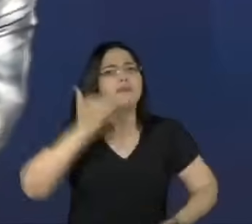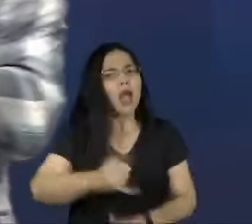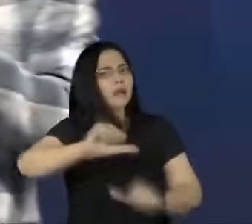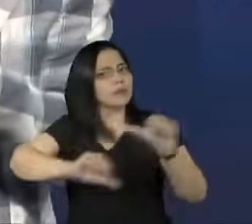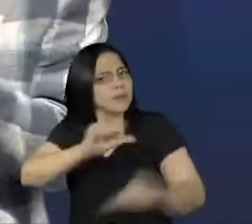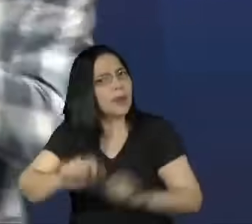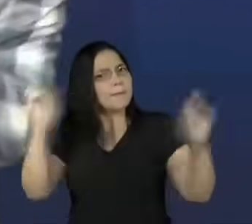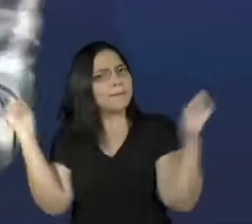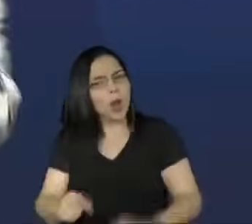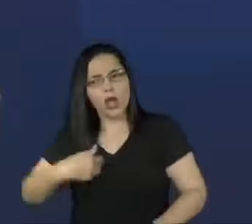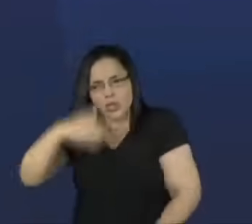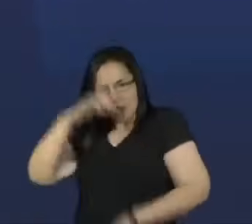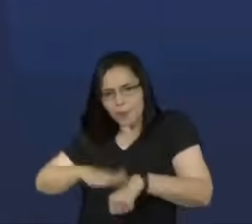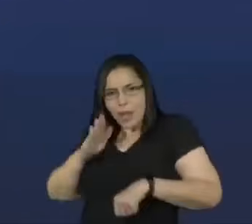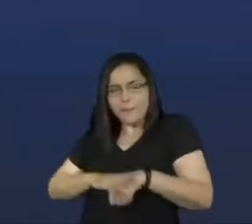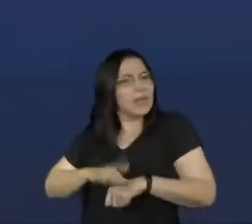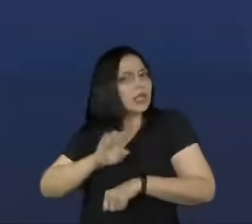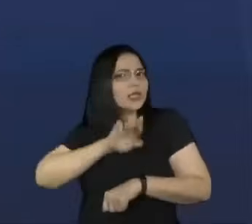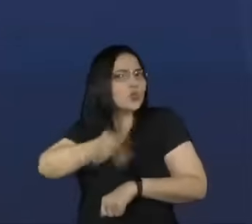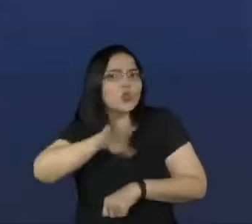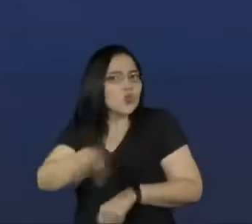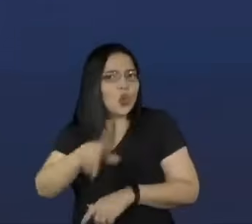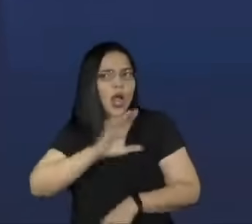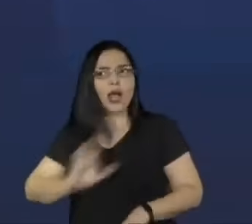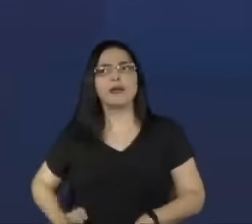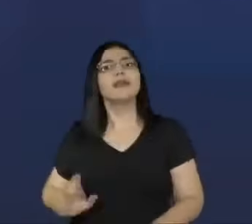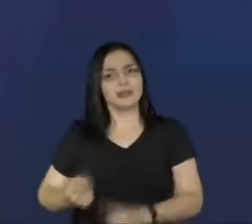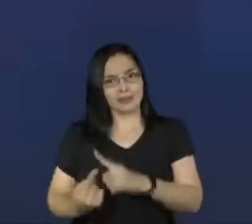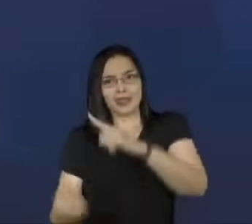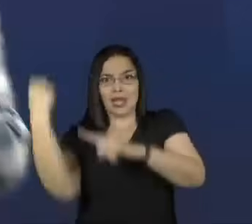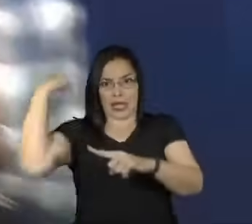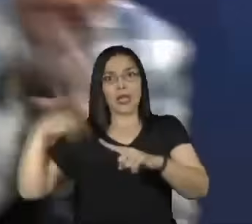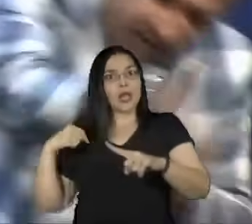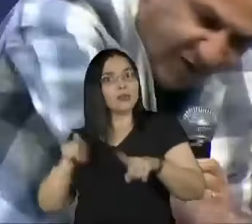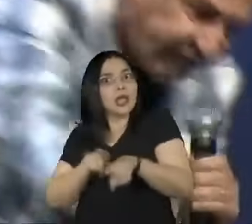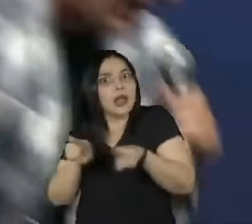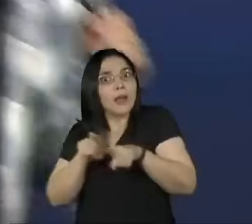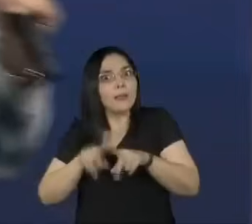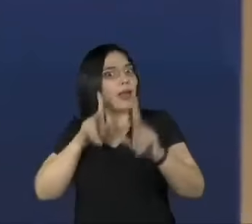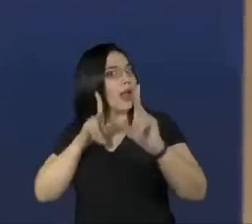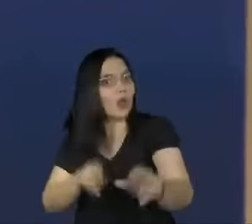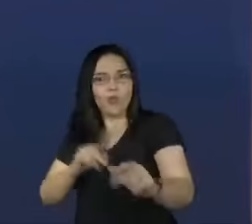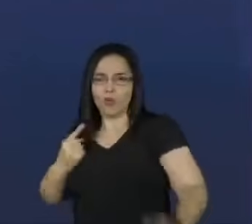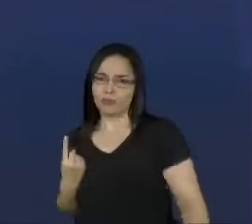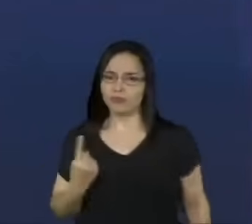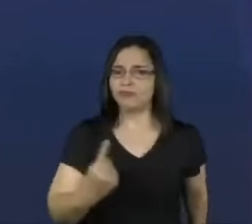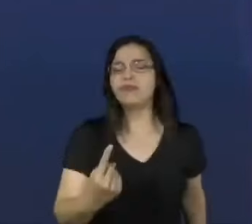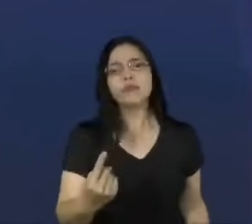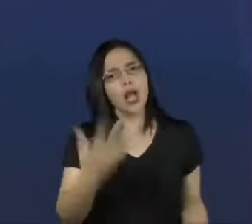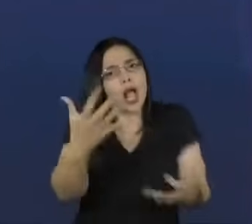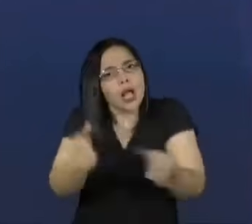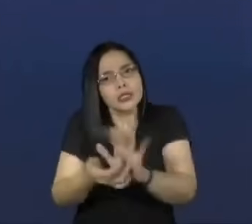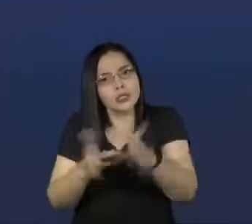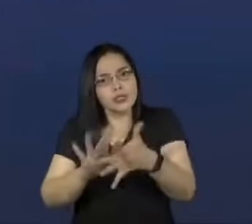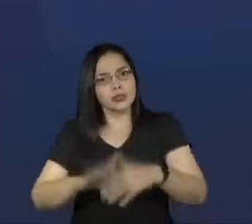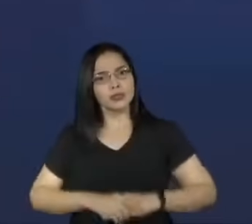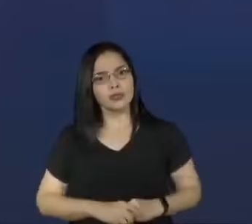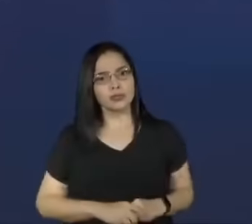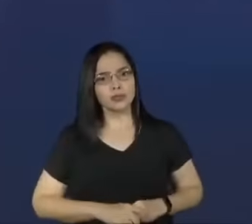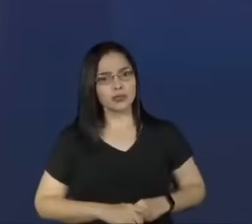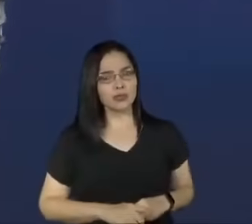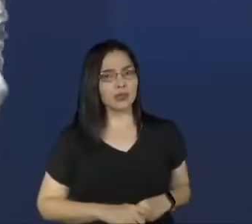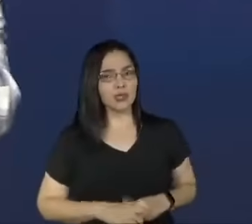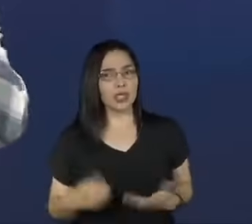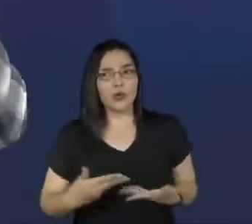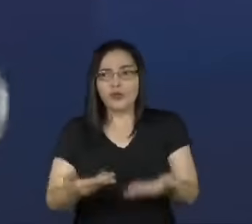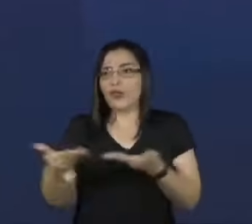transformar Não sou eu é ele e um dia eu fiz a mesma a coisa que você tá fazendo um dia eu também fui à frente glória a Deus eu não tô